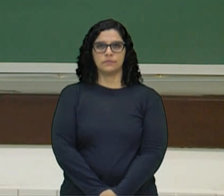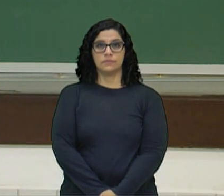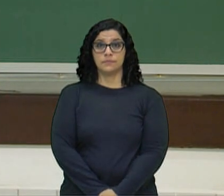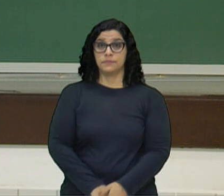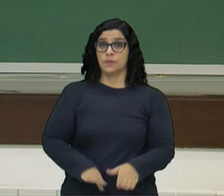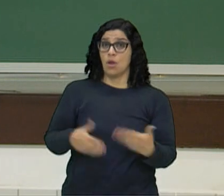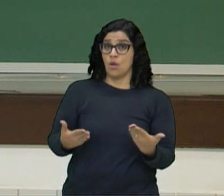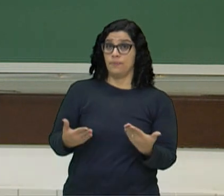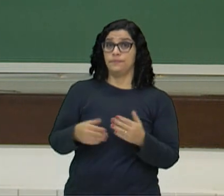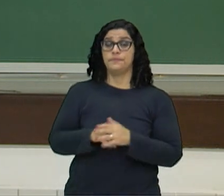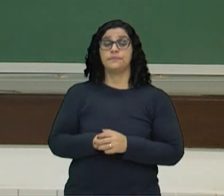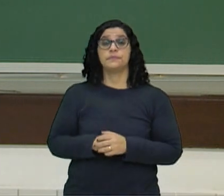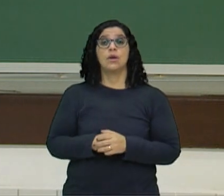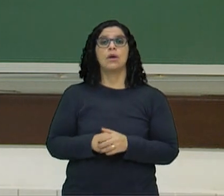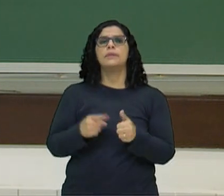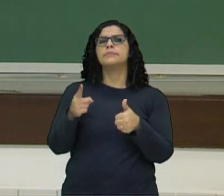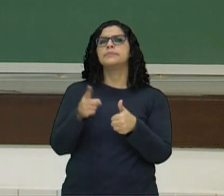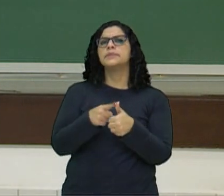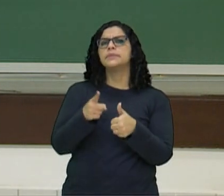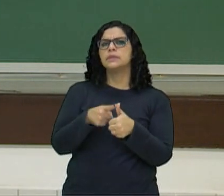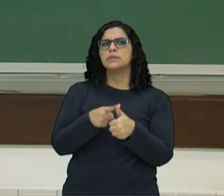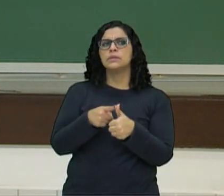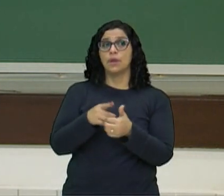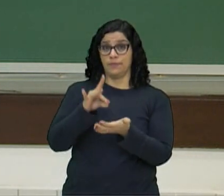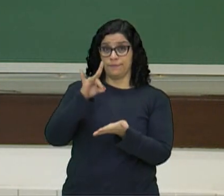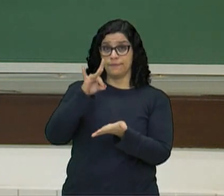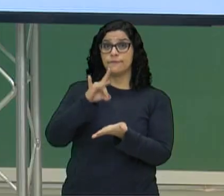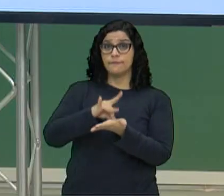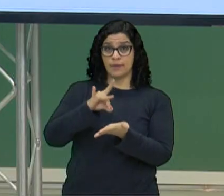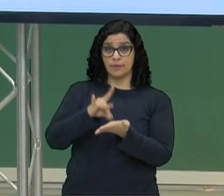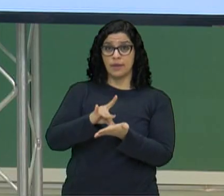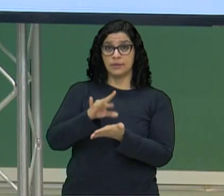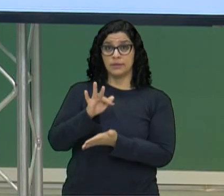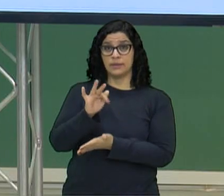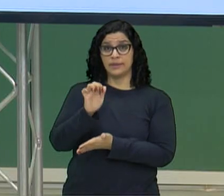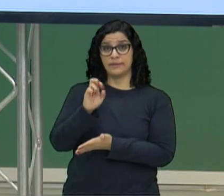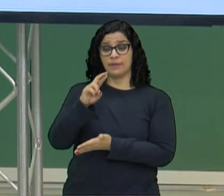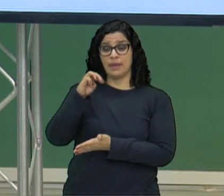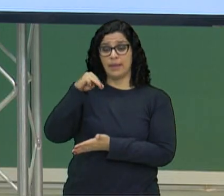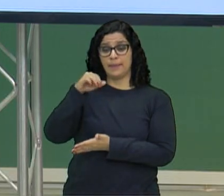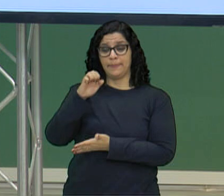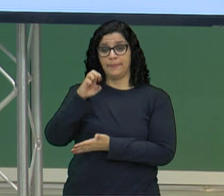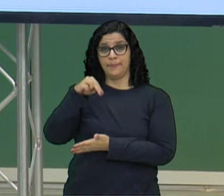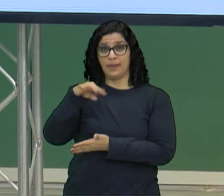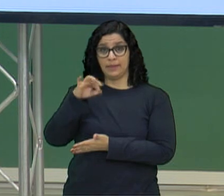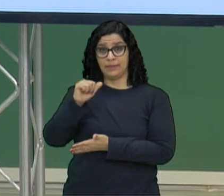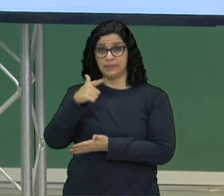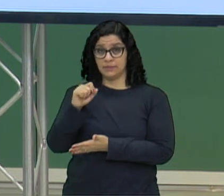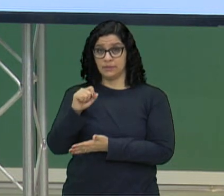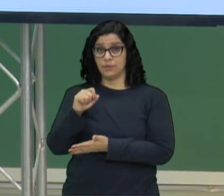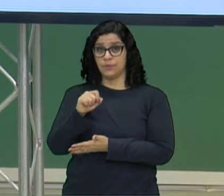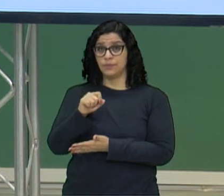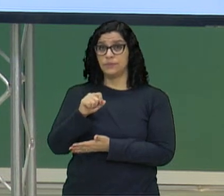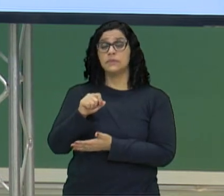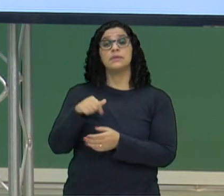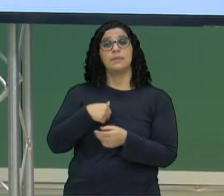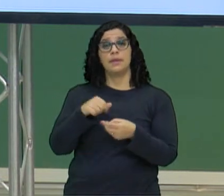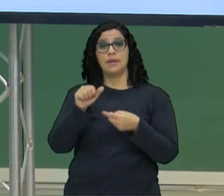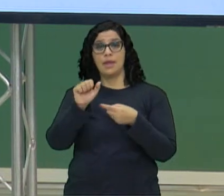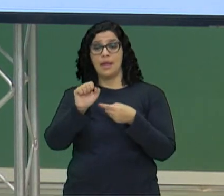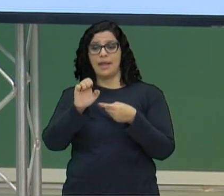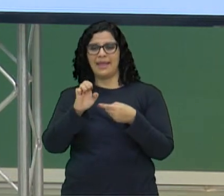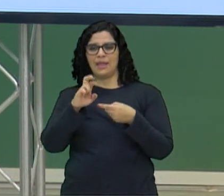Pessoal, olá. Primeira, verdadeira. Por quê? Fermentação, respiração aeróbia e respiração anaeróbia